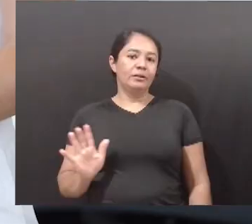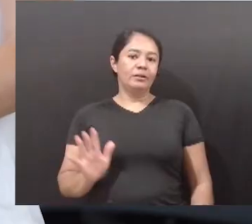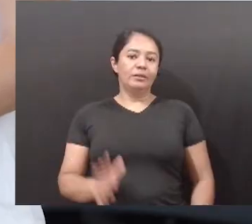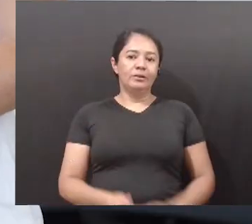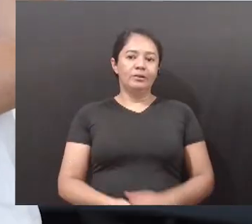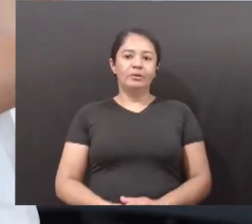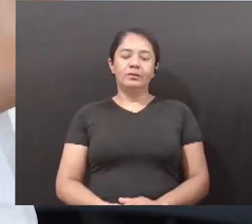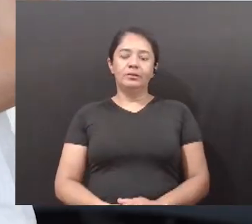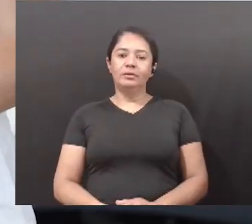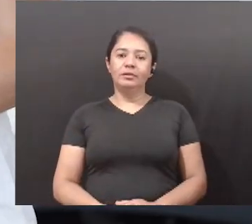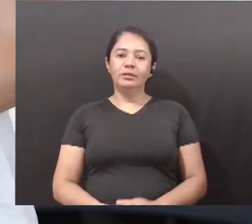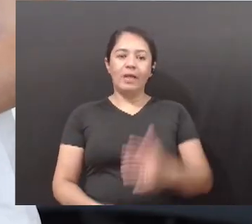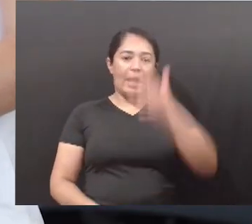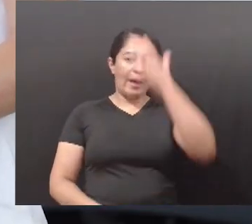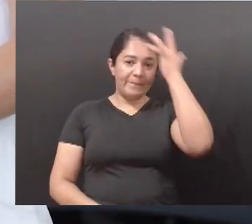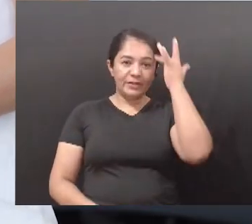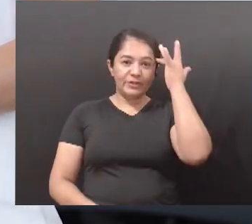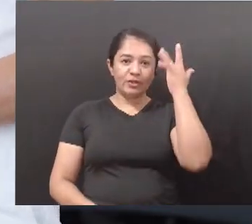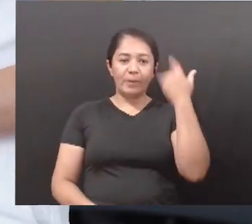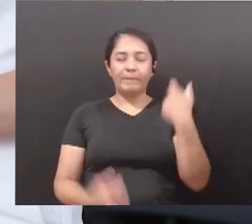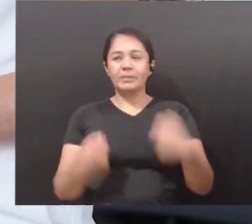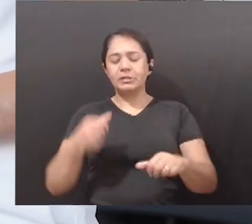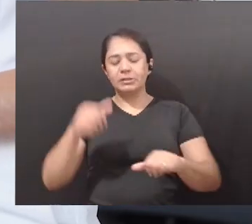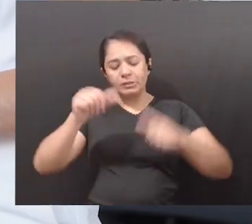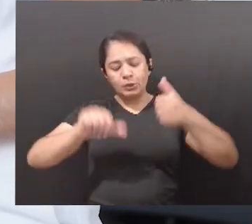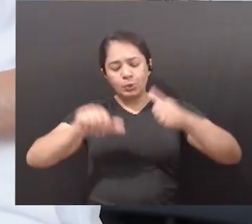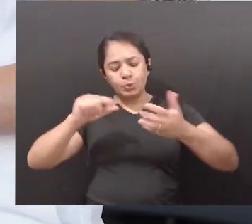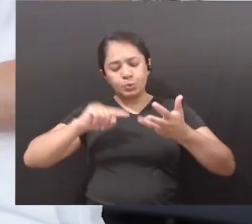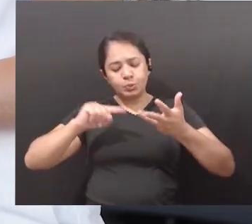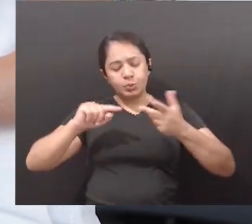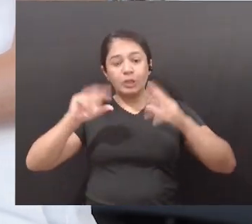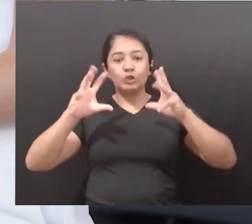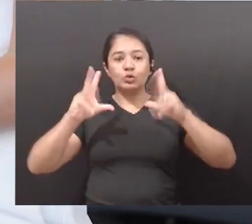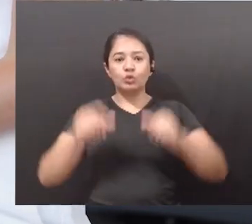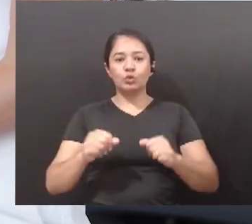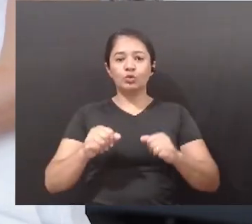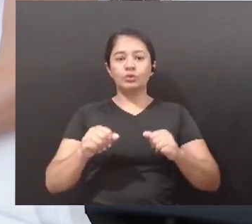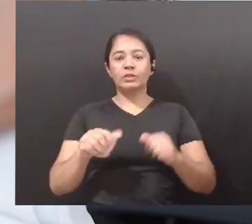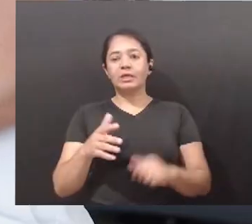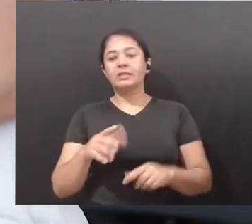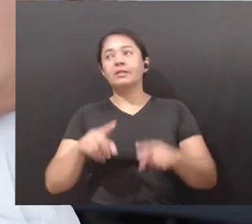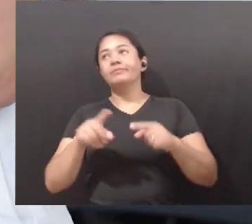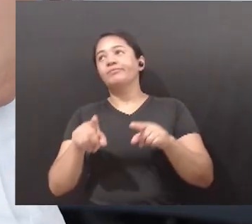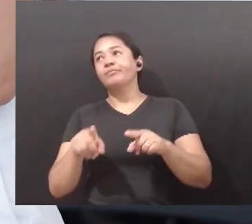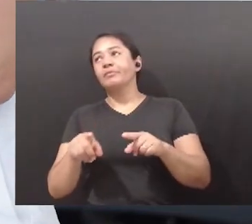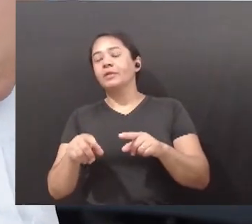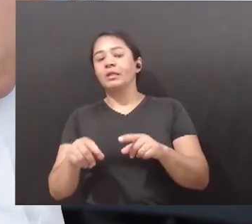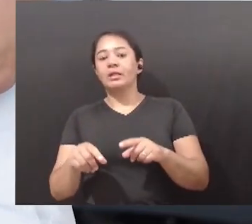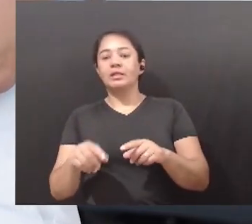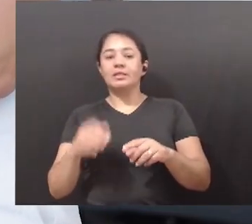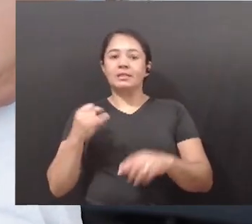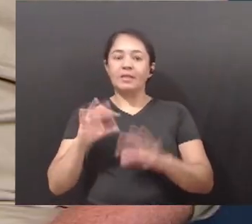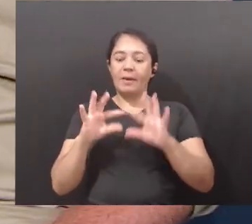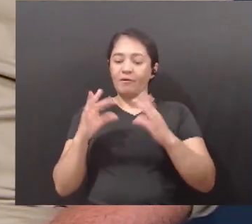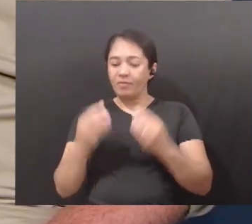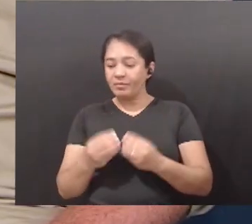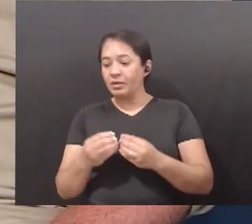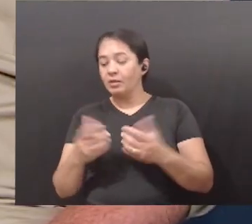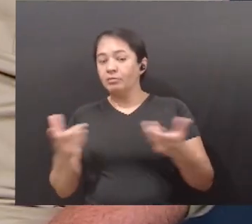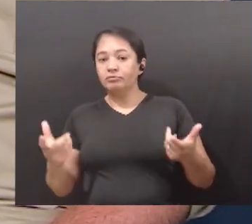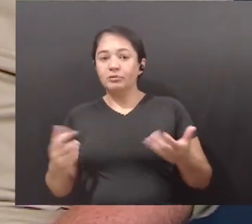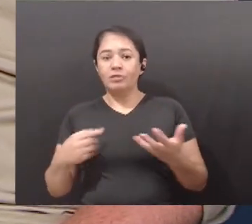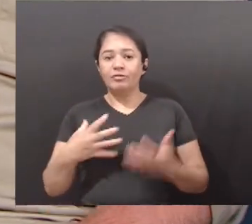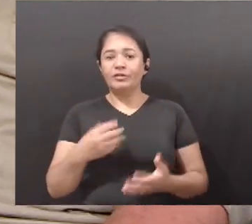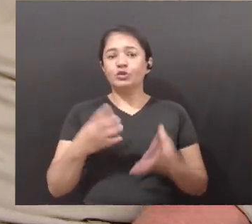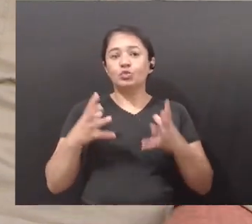que analisar tudo, também não depende só da pessoa, pode ser tipo, se a pessoa tem uma família grande, tem filhos, entra tudo isso também, né?